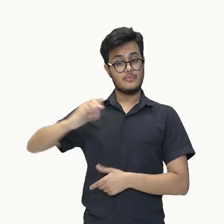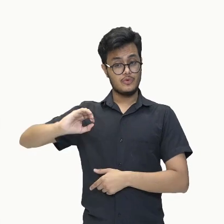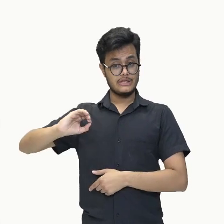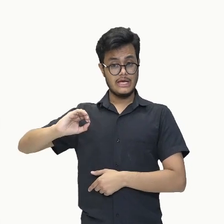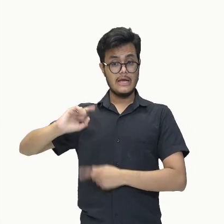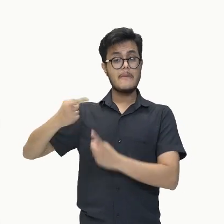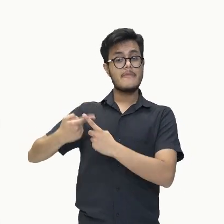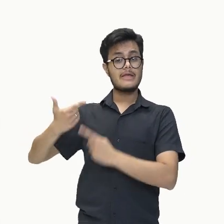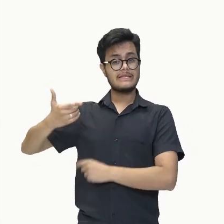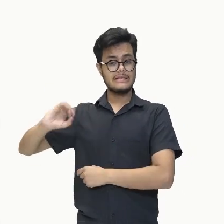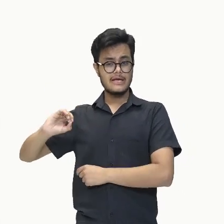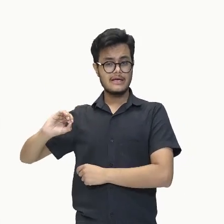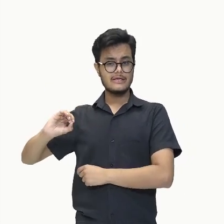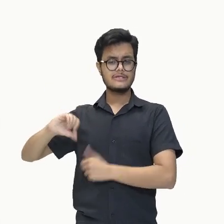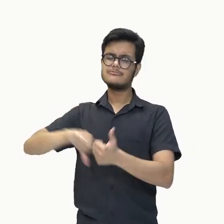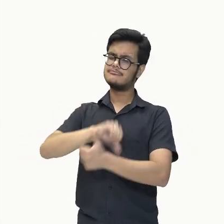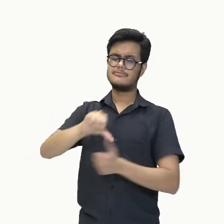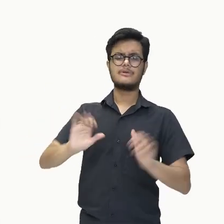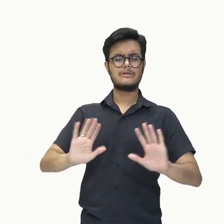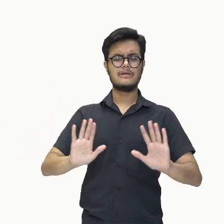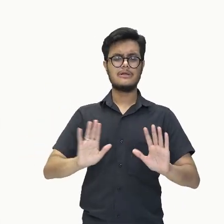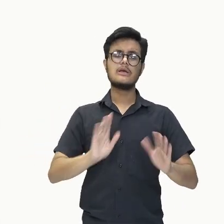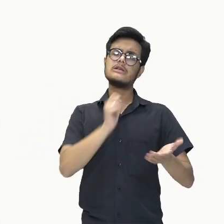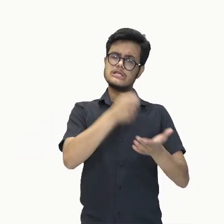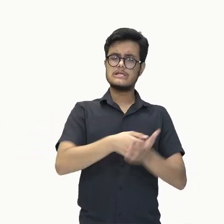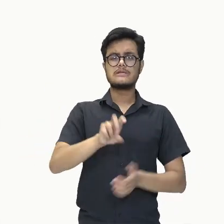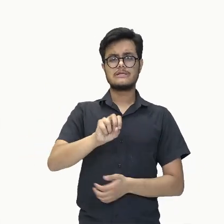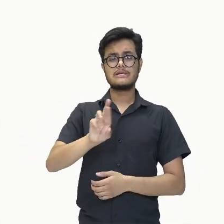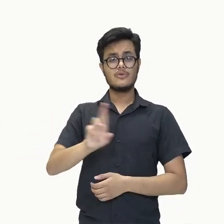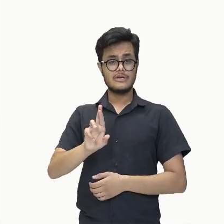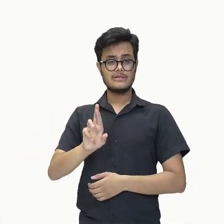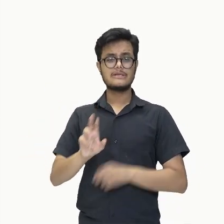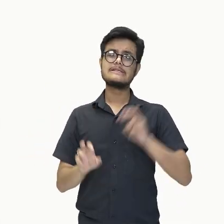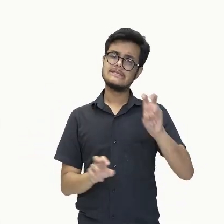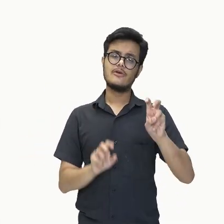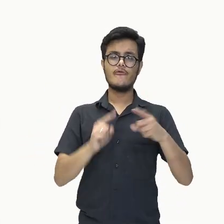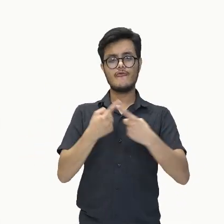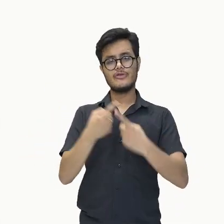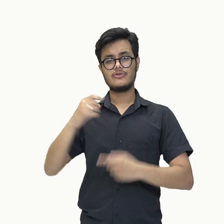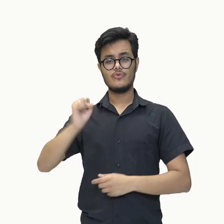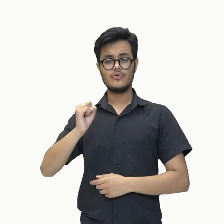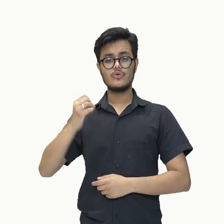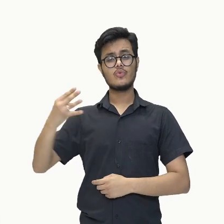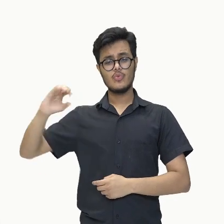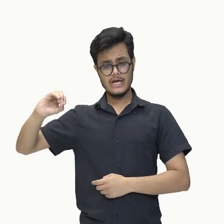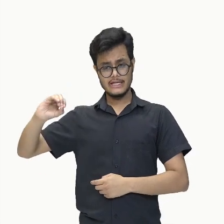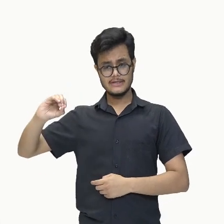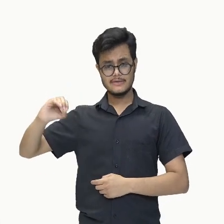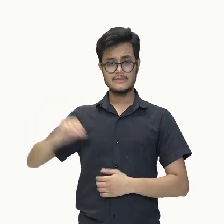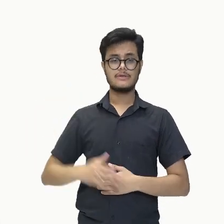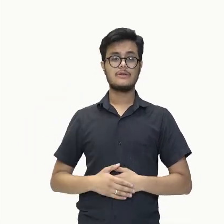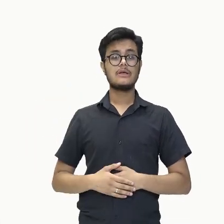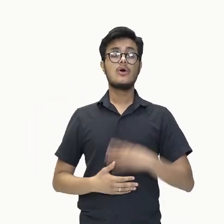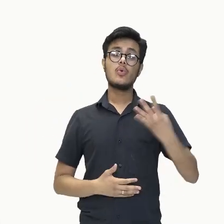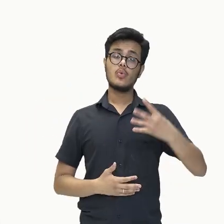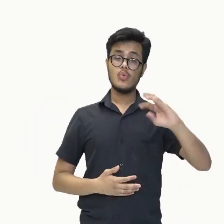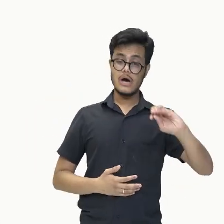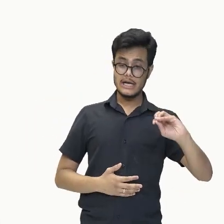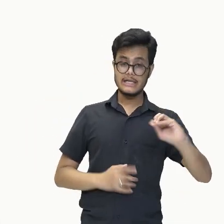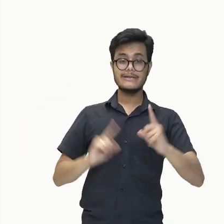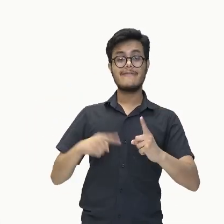10, eu não altero o valor do produto. Então, é o mesmo que multiplicar 5 vezes 8, que dá 40. Esse 40 vai multiplicar quem?